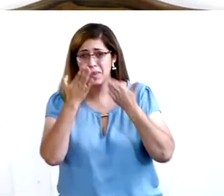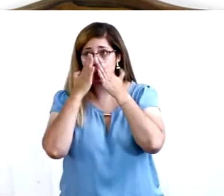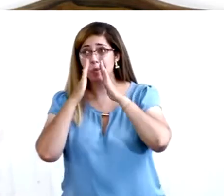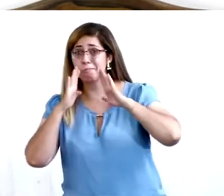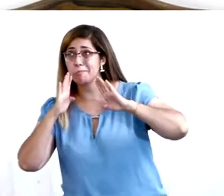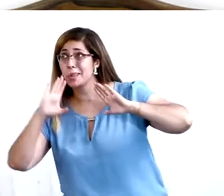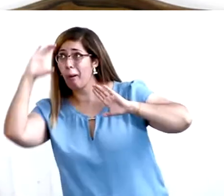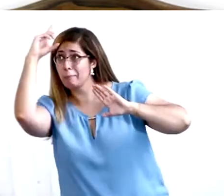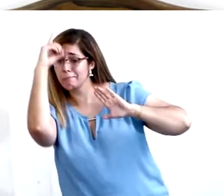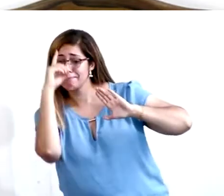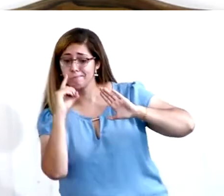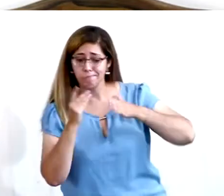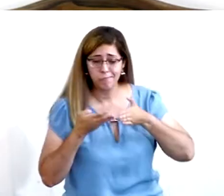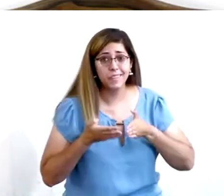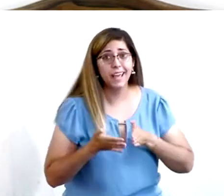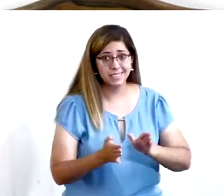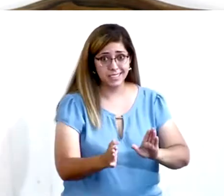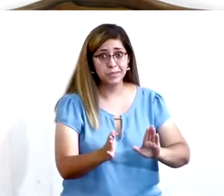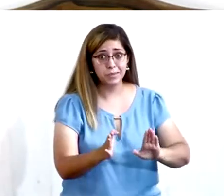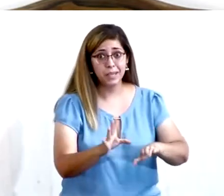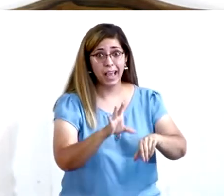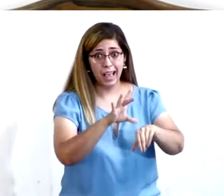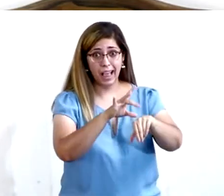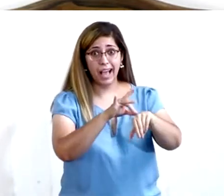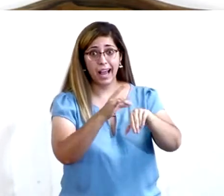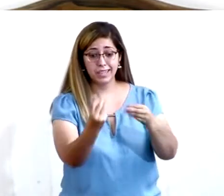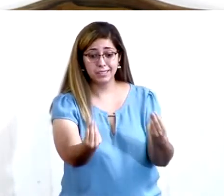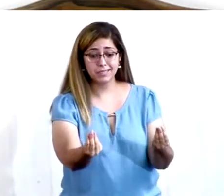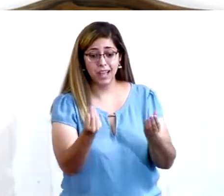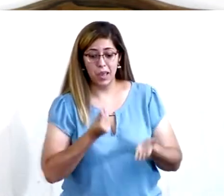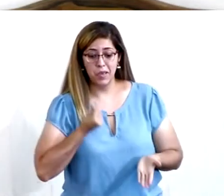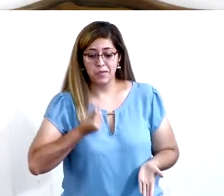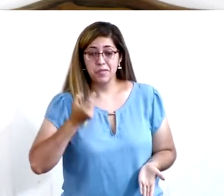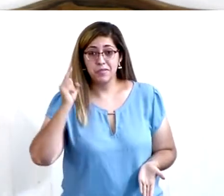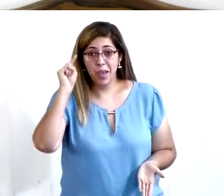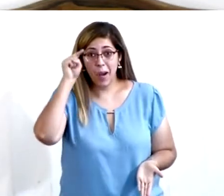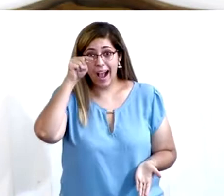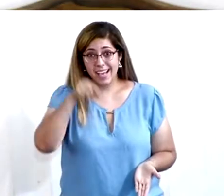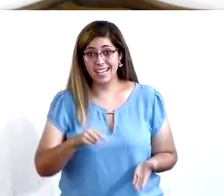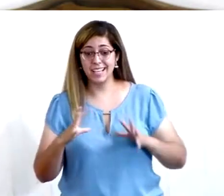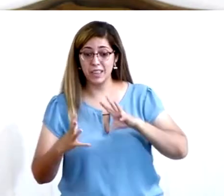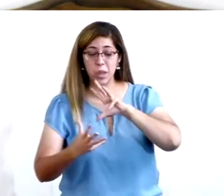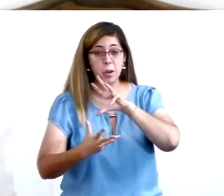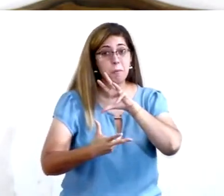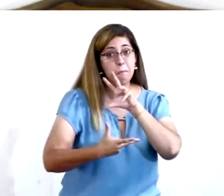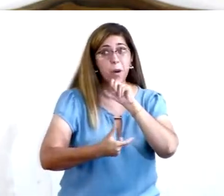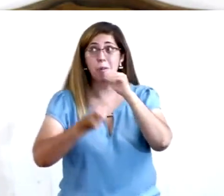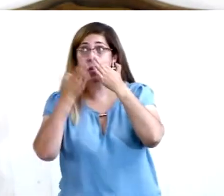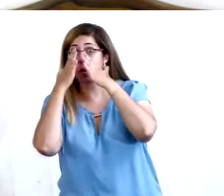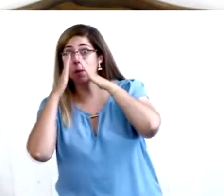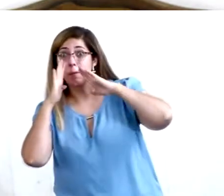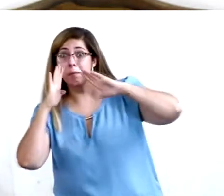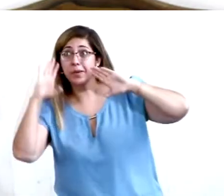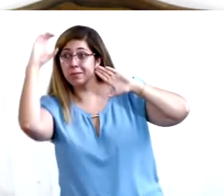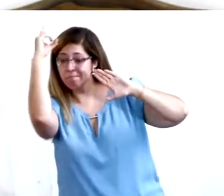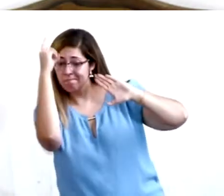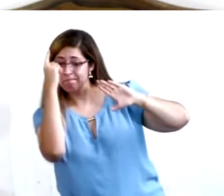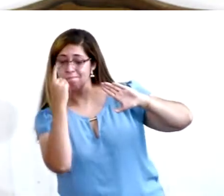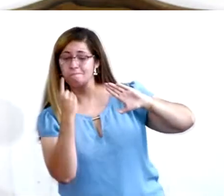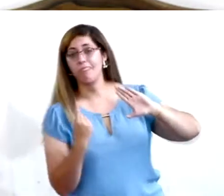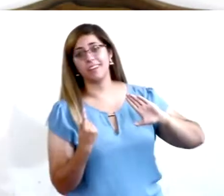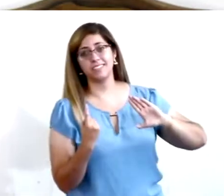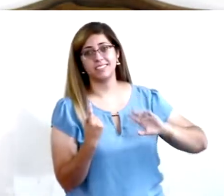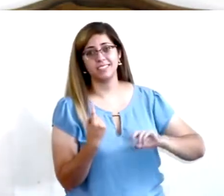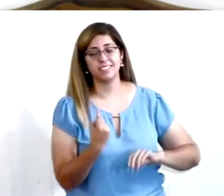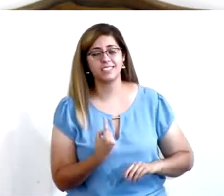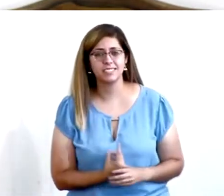disse Paulo escrevendo aos Filipenses, esse estado de humilhação, se fez um homem como nós, única